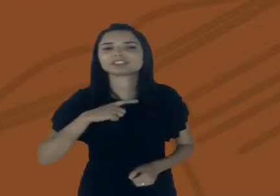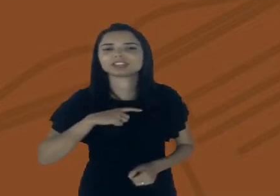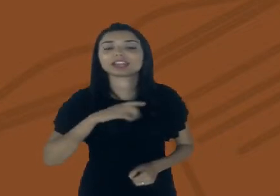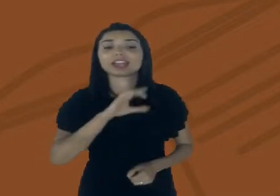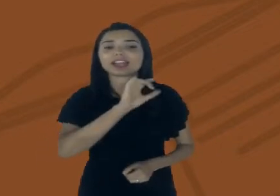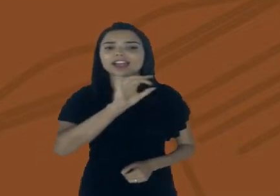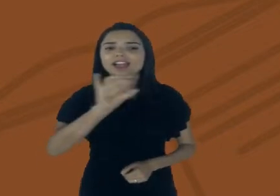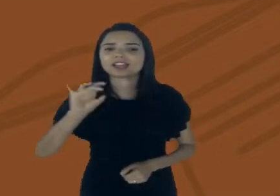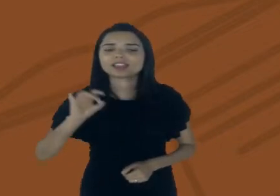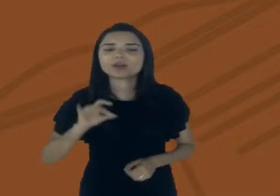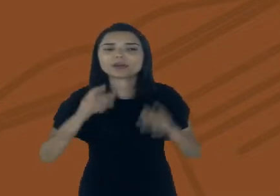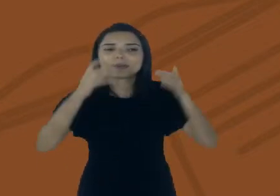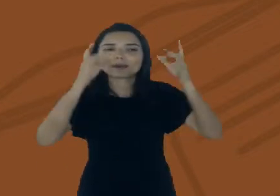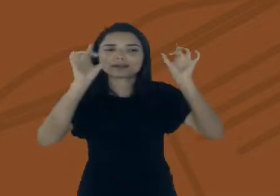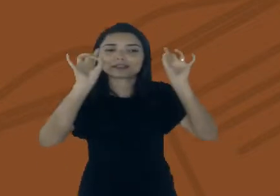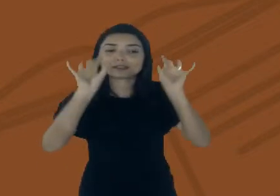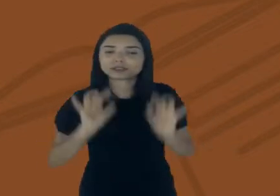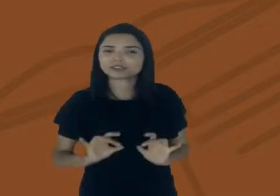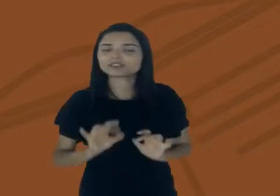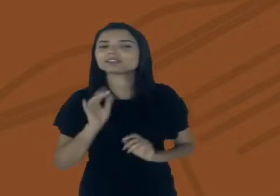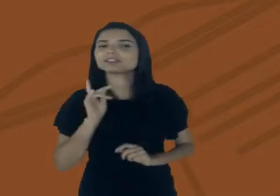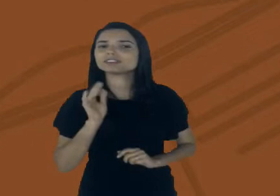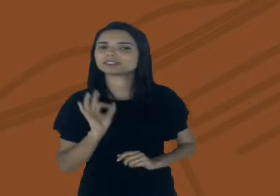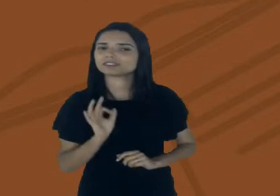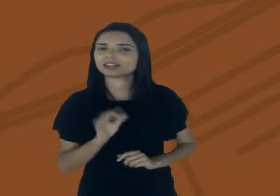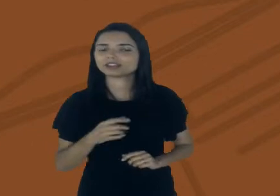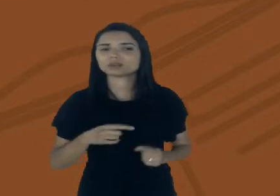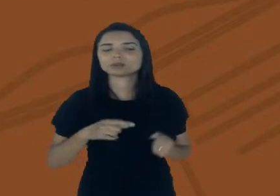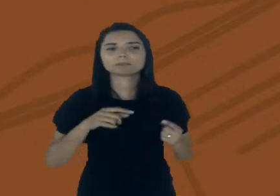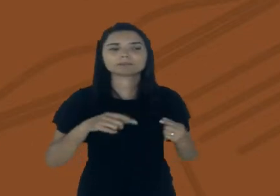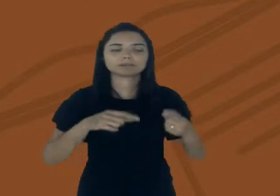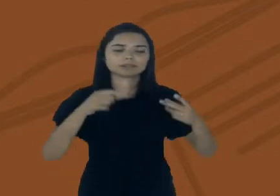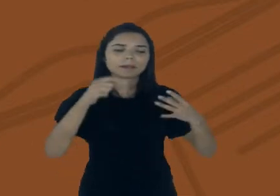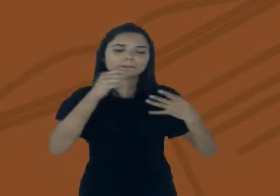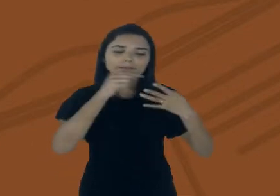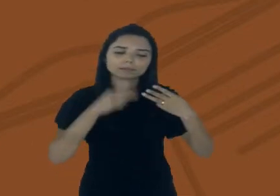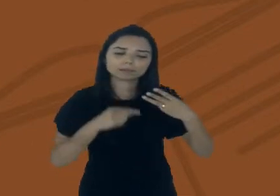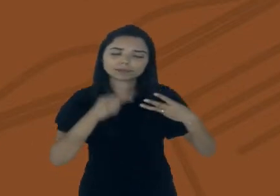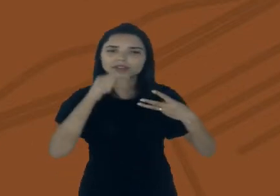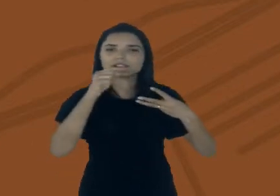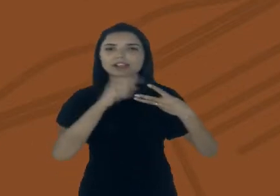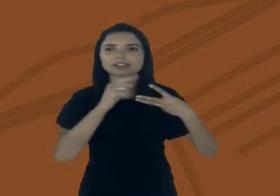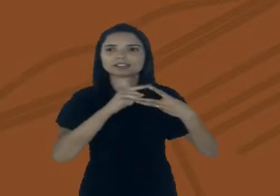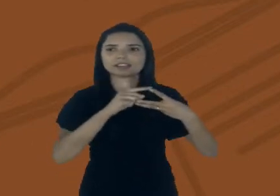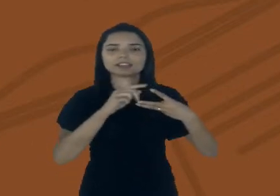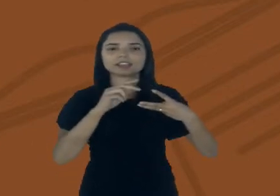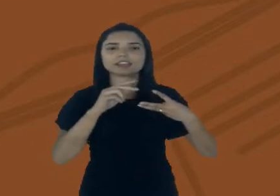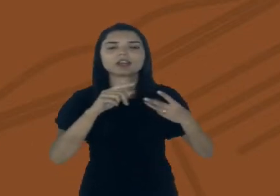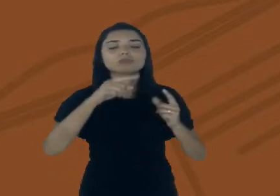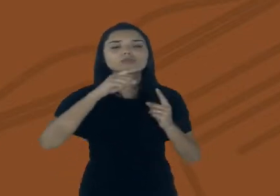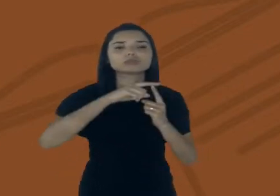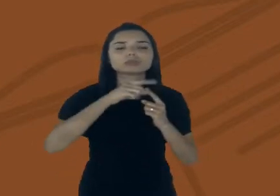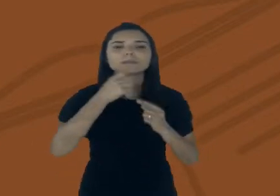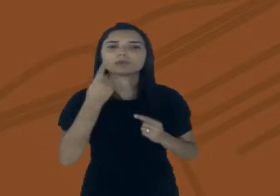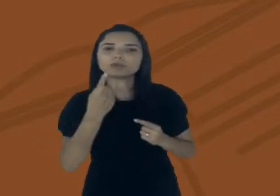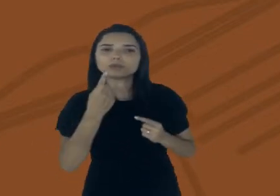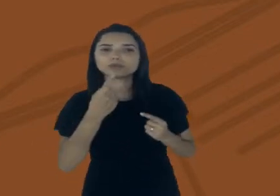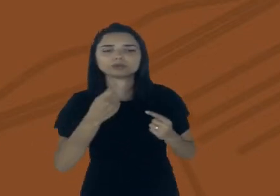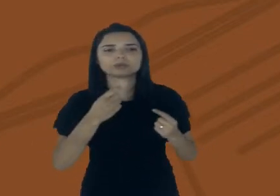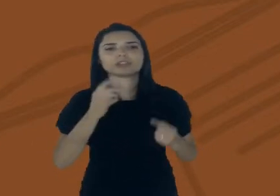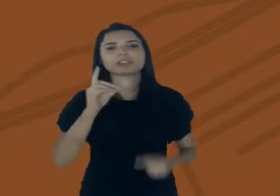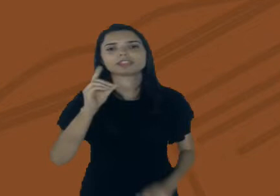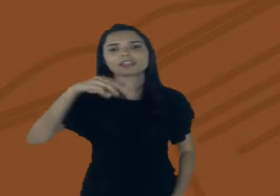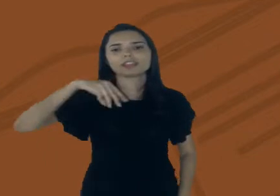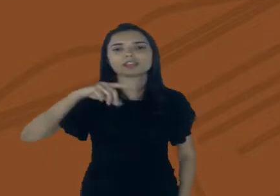um são específicos, tá certo? Então a gente tem a diabetes mellitus tipo 1, que a gente vai dizer que é